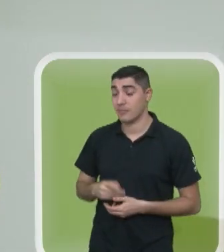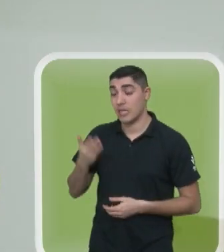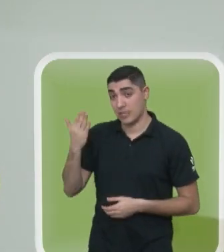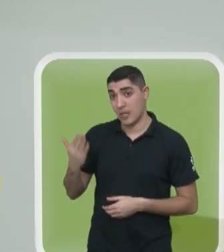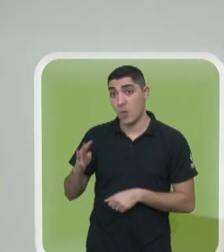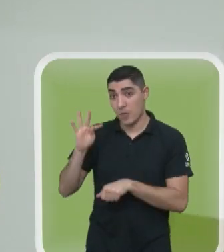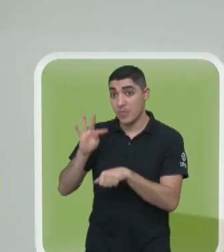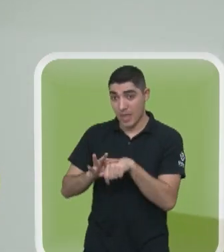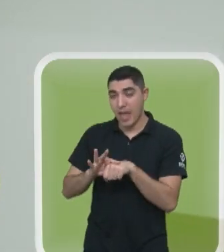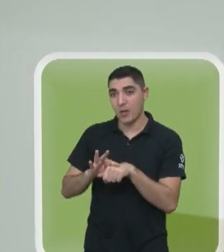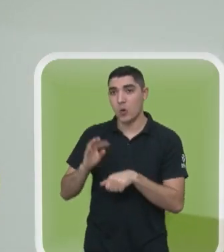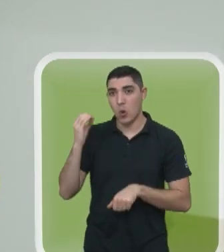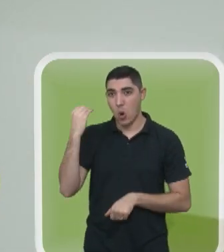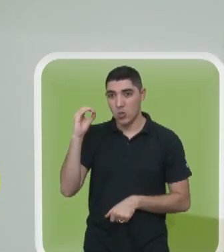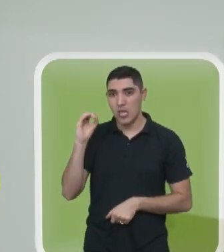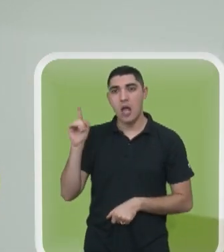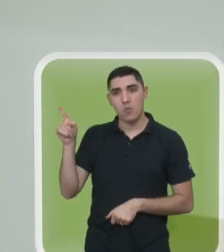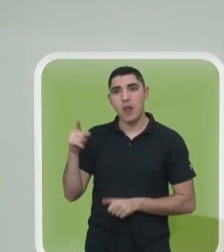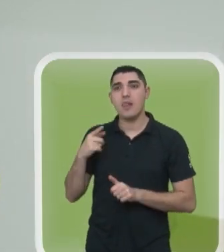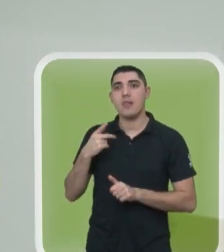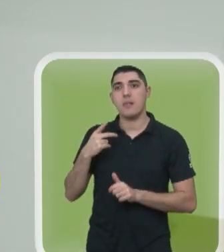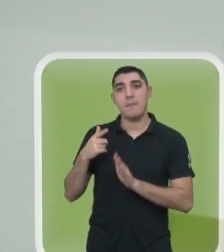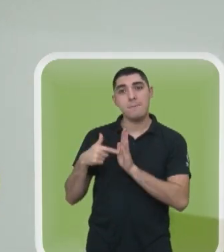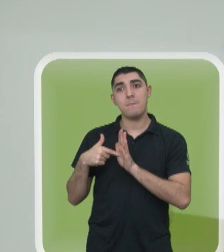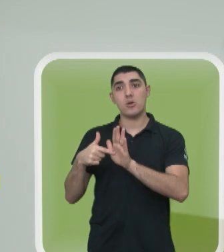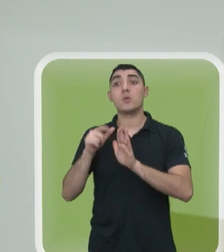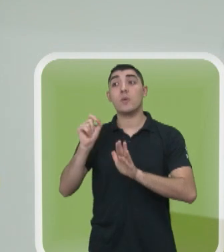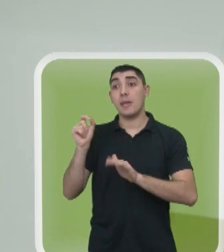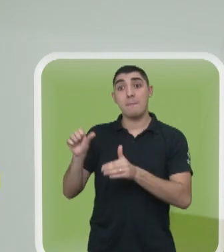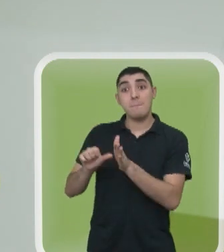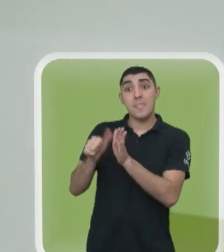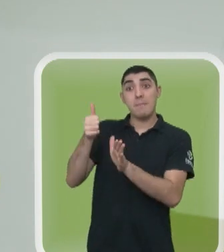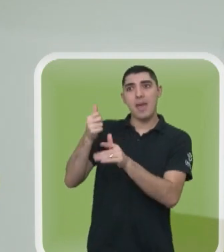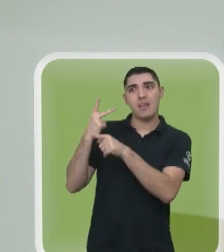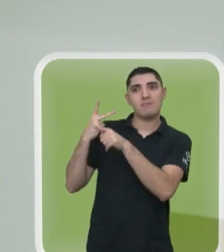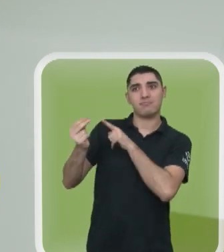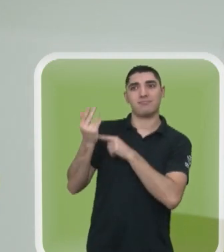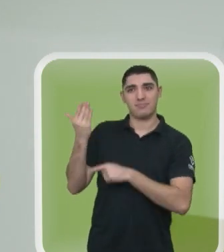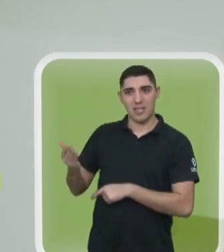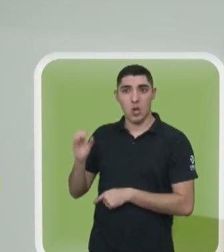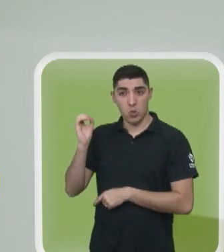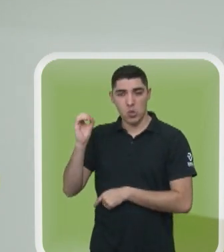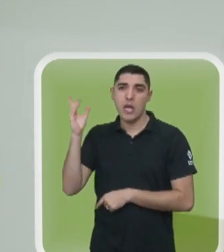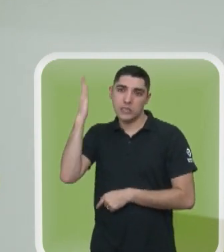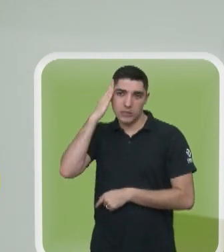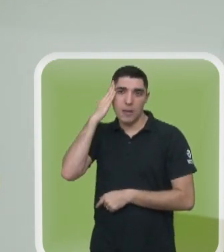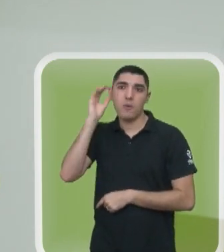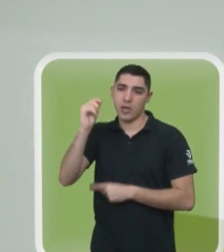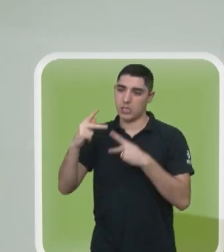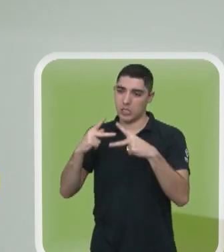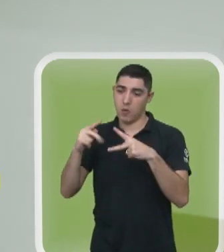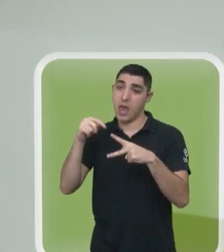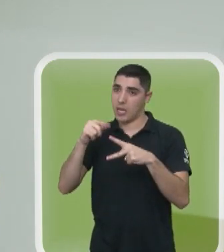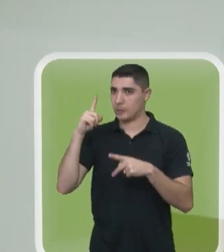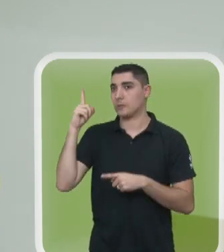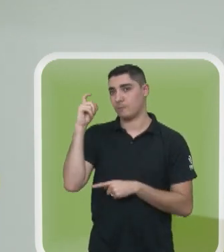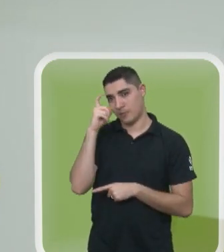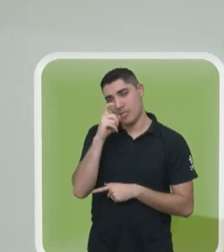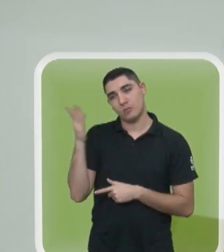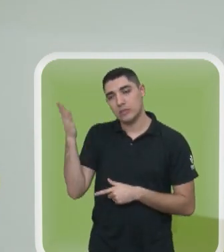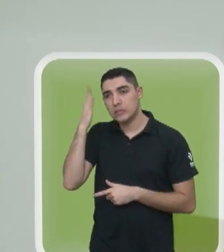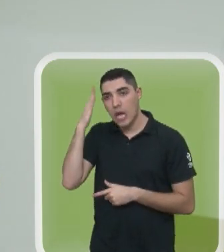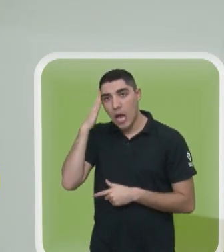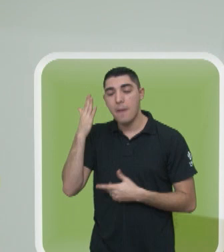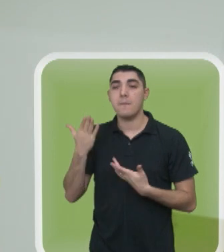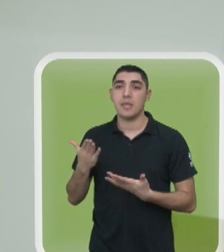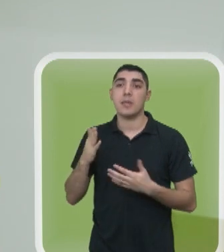ali mostra que, primeiro, foi a primeira vitória do Osasco, né? Eles sabem que foi contra um adversário difícil, né? Que é o São José, que apesar